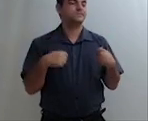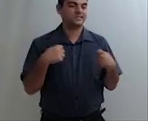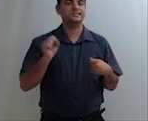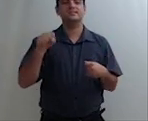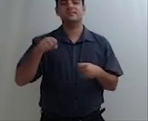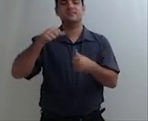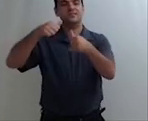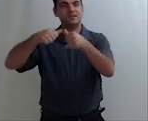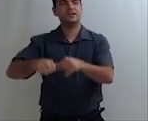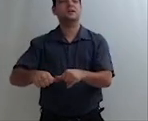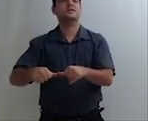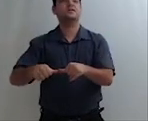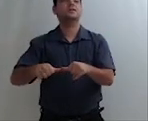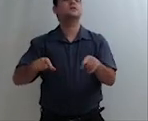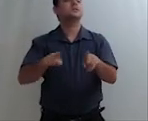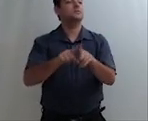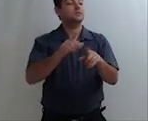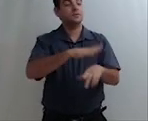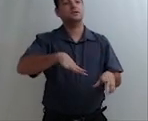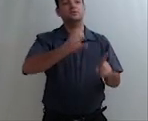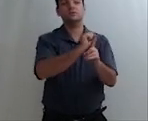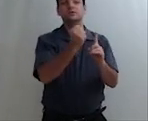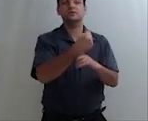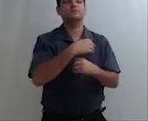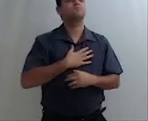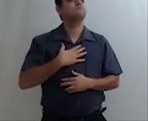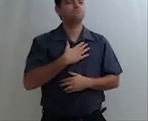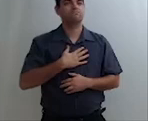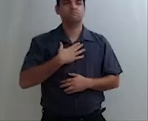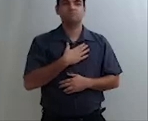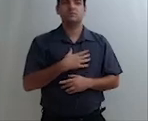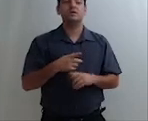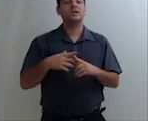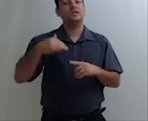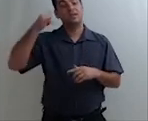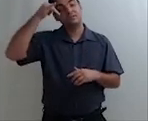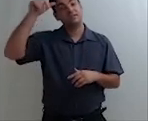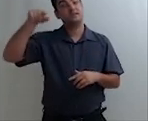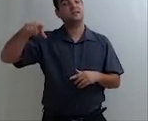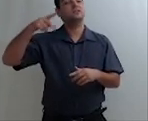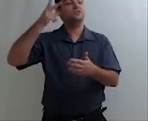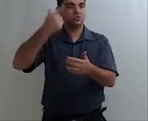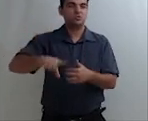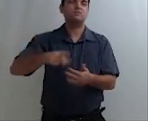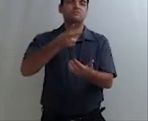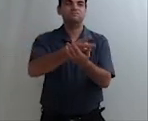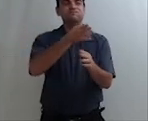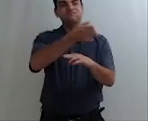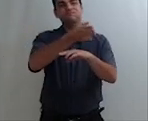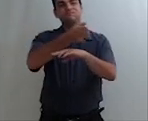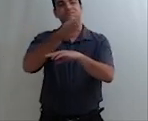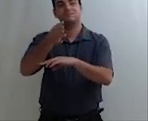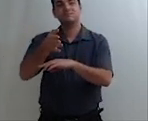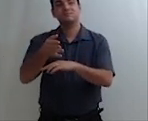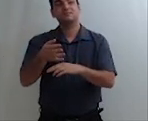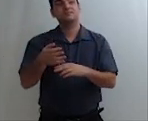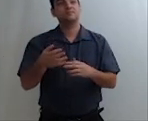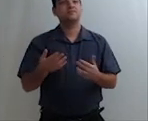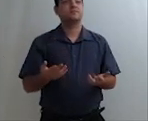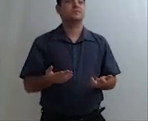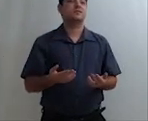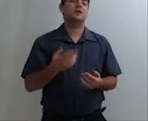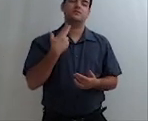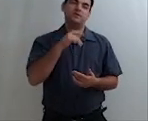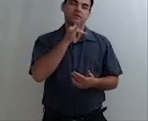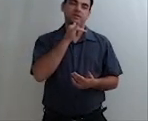necessidade de garantir a ordem pública e evitar que o agente persista no cometimento de delitos máximo aí cita aqui